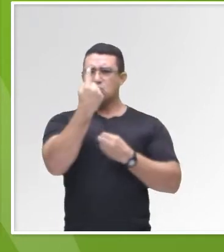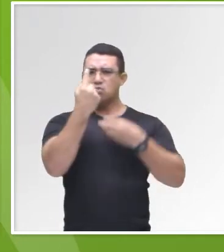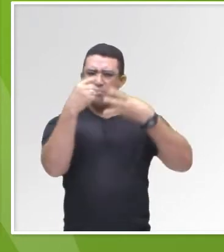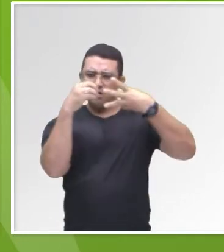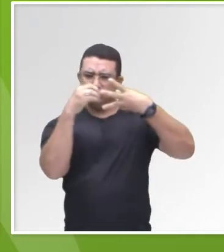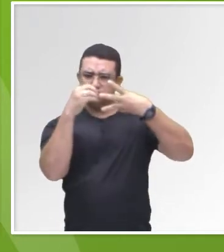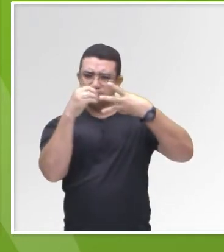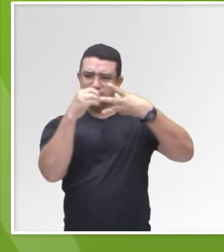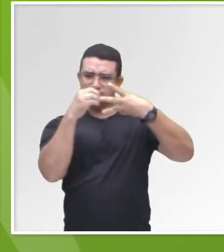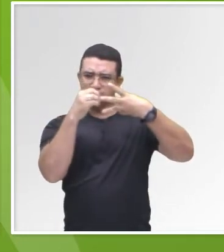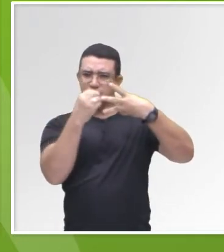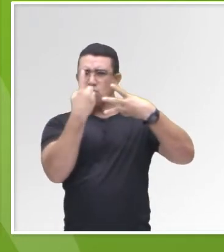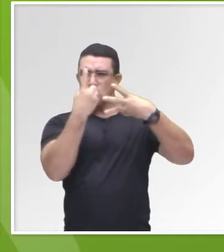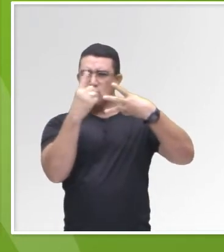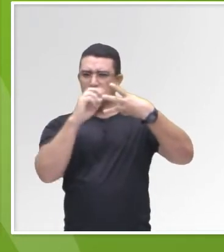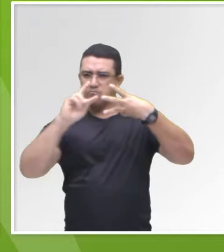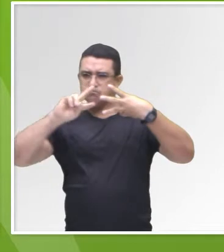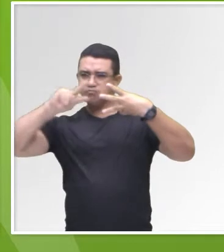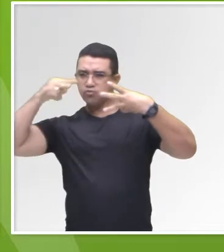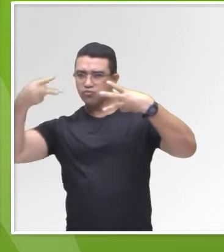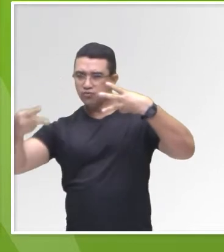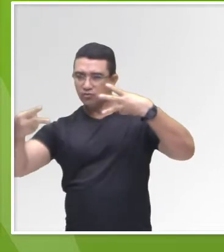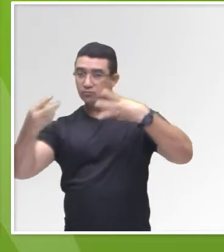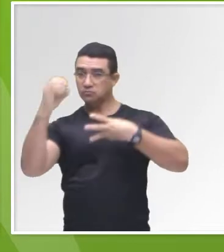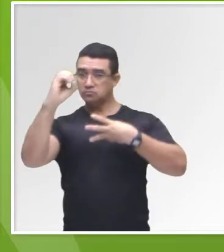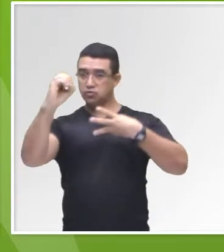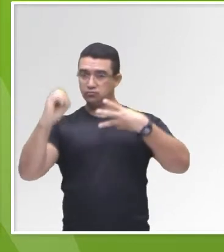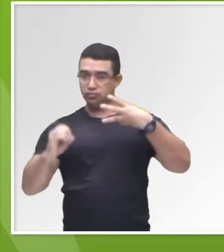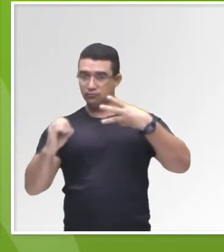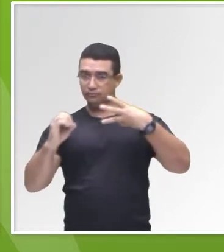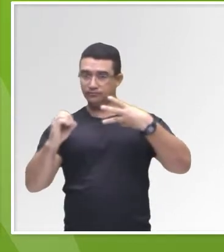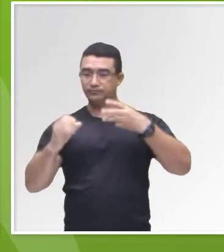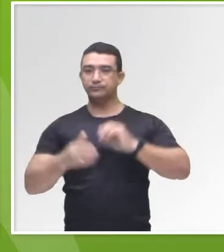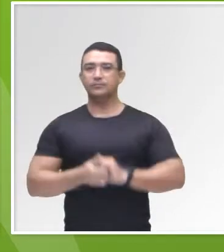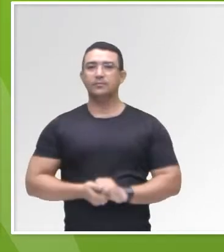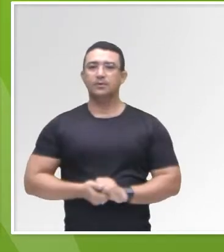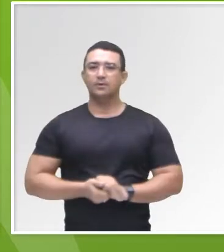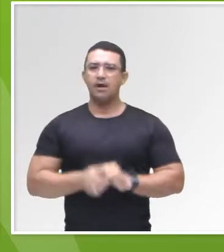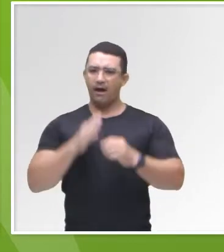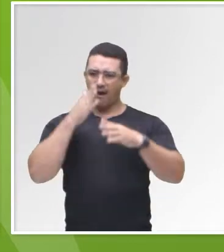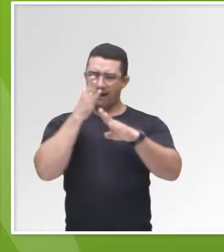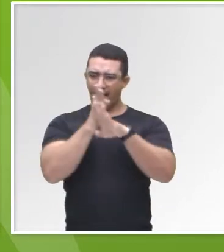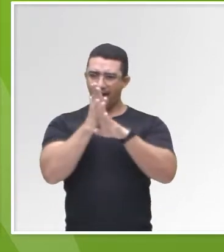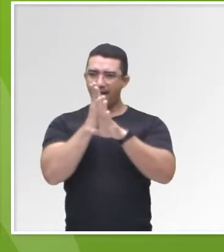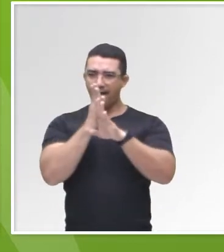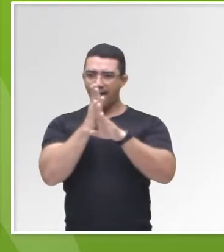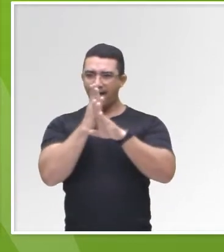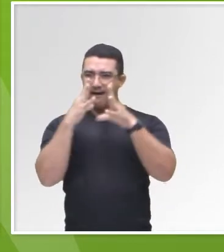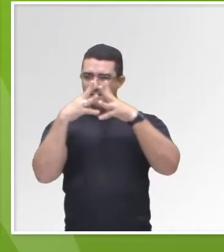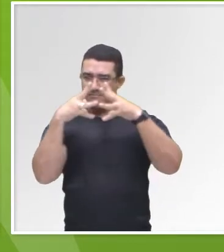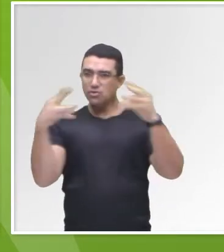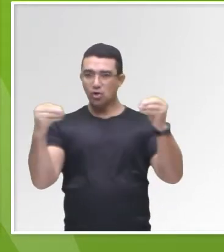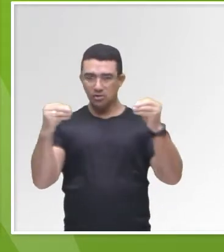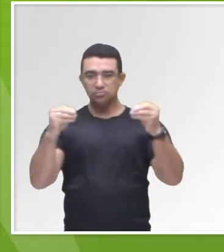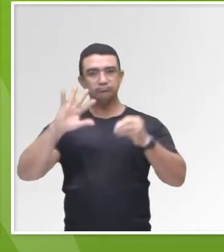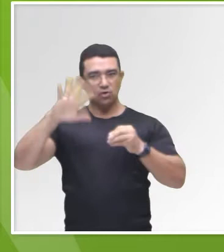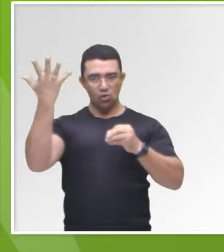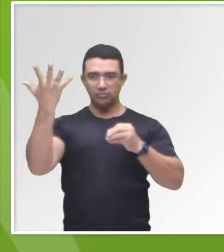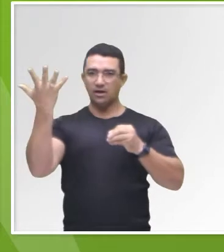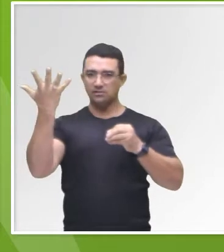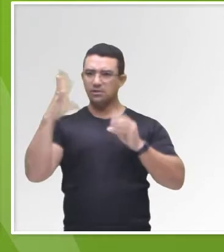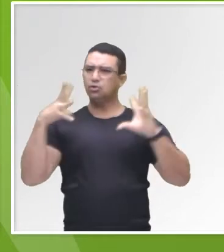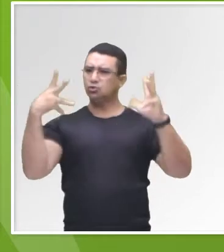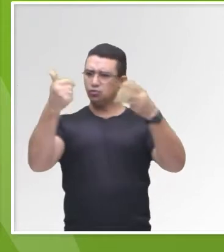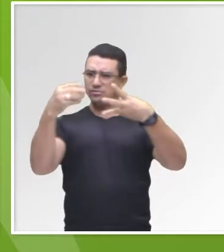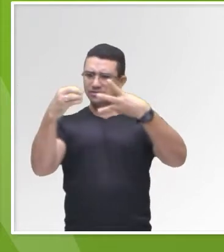duas outras células. A mitose acontece na maioria das células de nosso corpo. A partir de uma